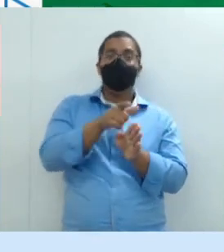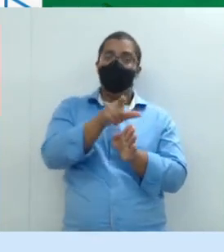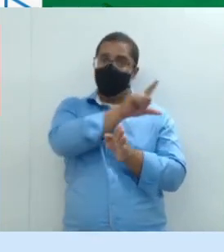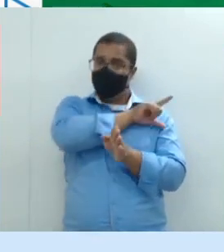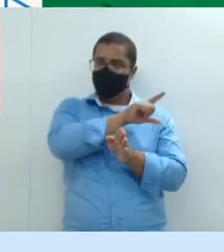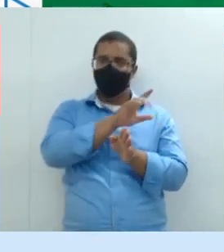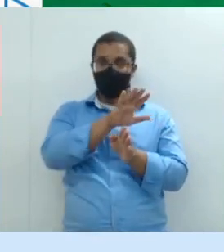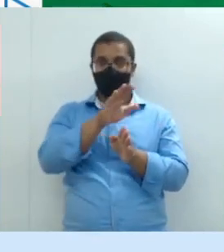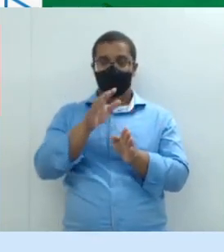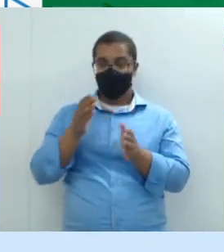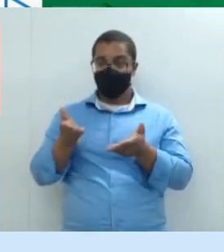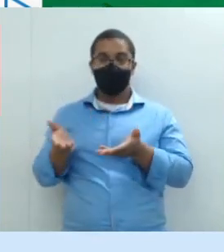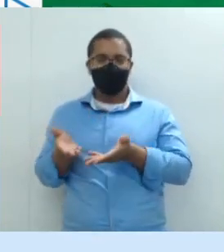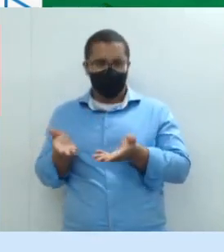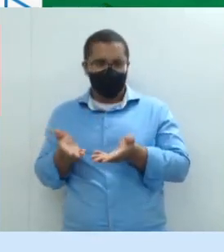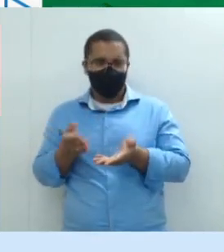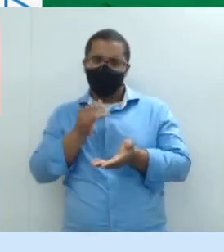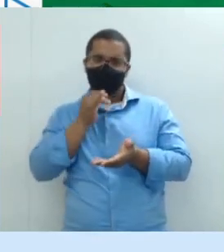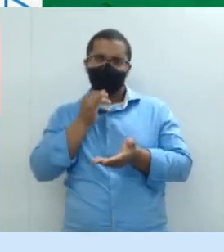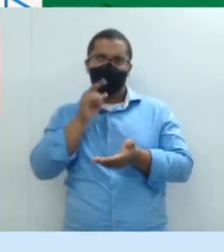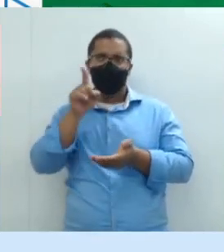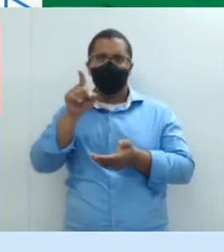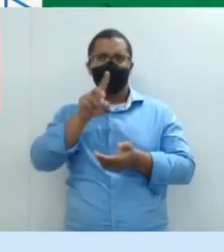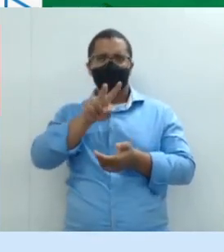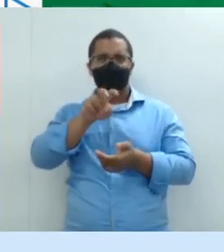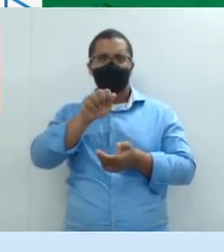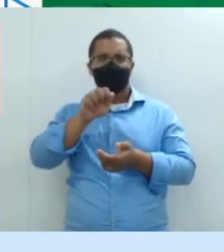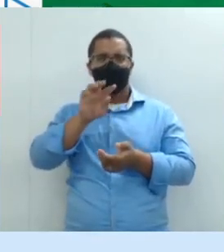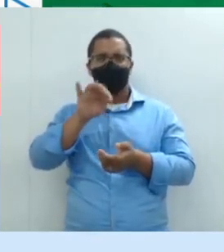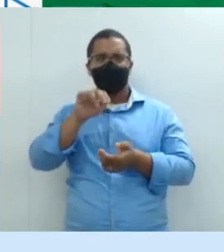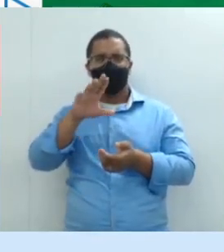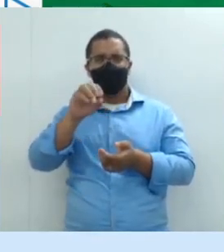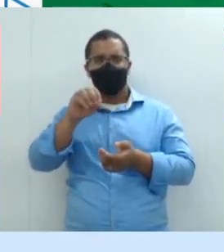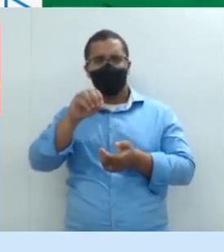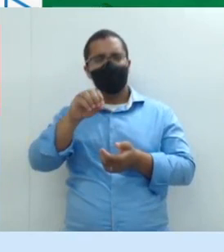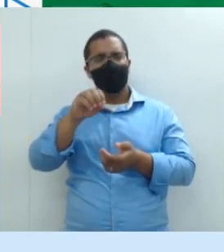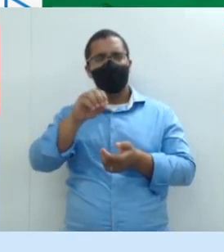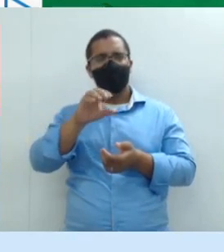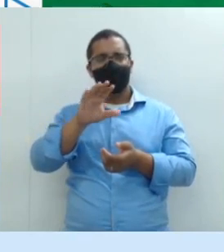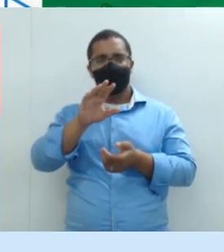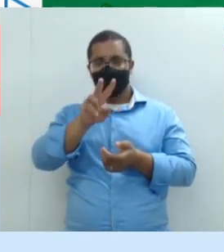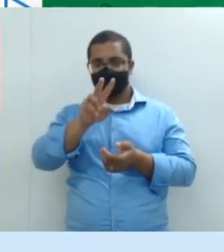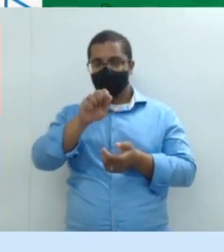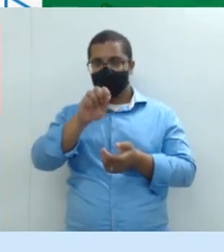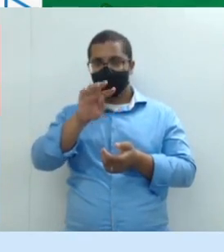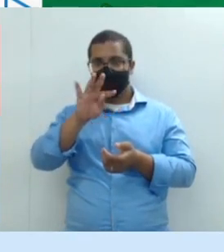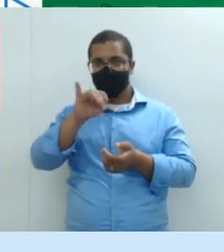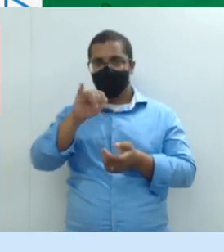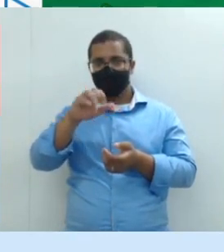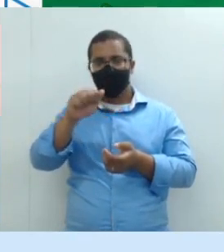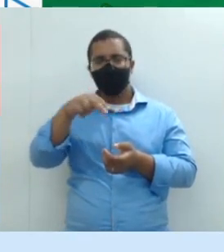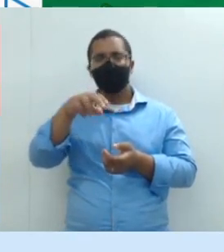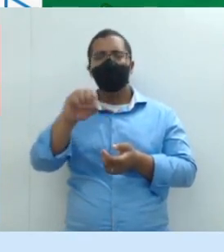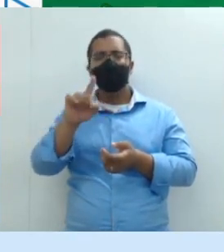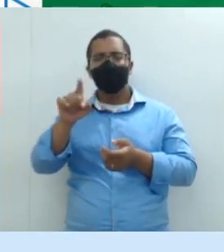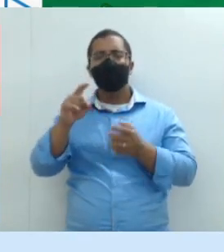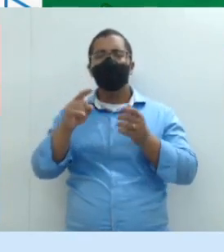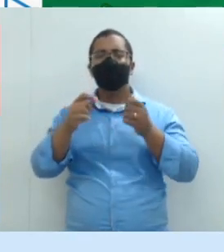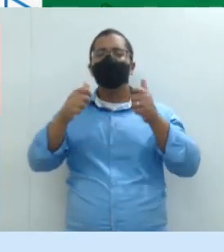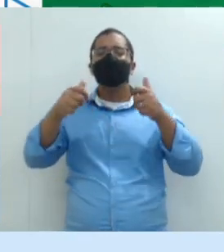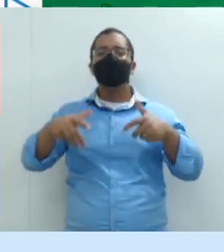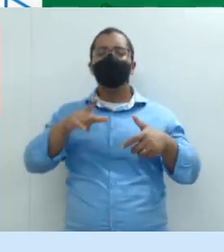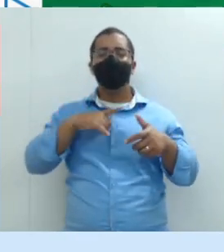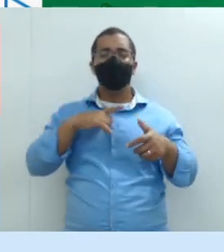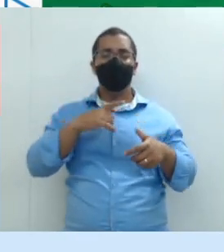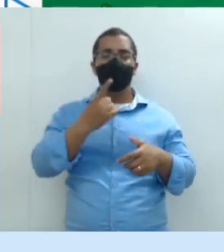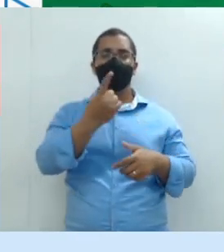nos dias de hoje, segundo o Vaticano News, você tem aí cerca de mais de 1 bilhão de adeptos ao catolicismo. Né? E como